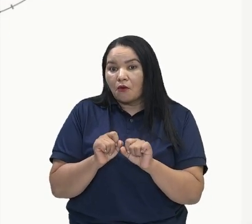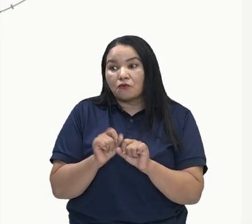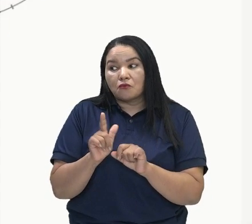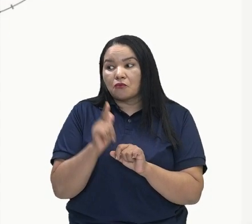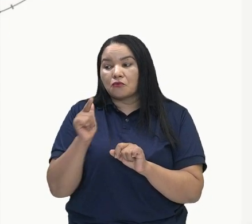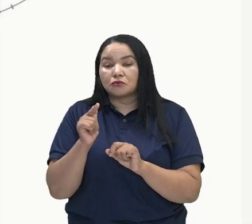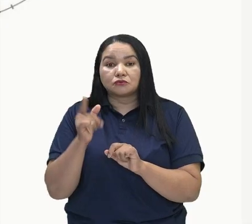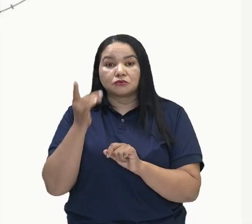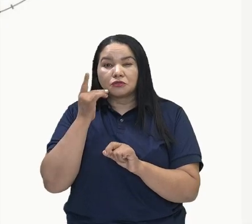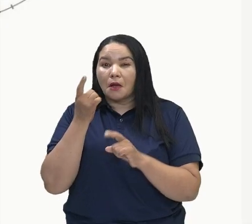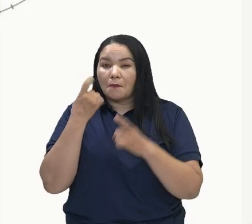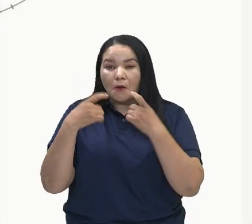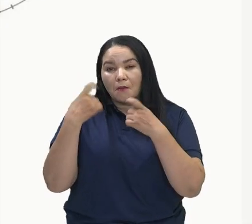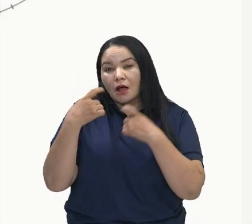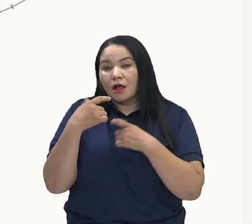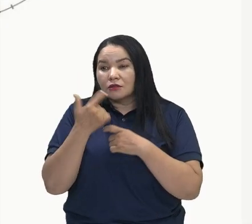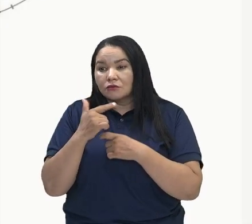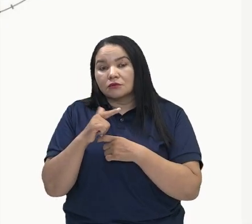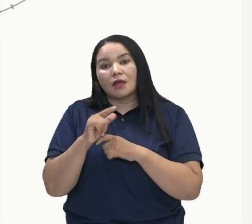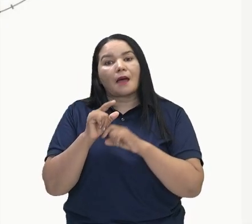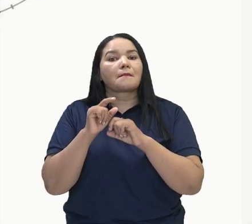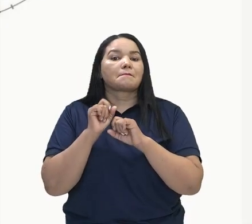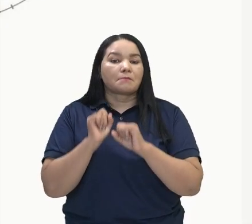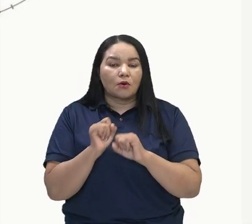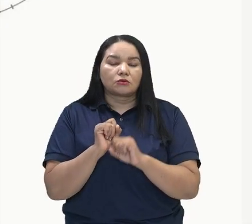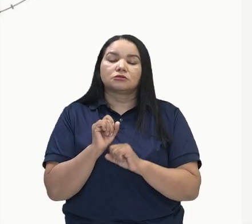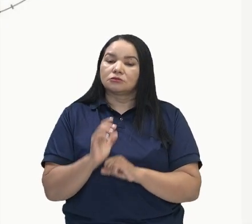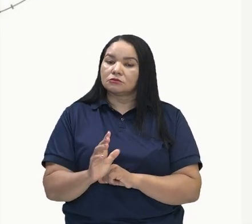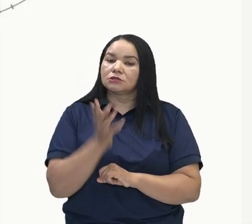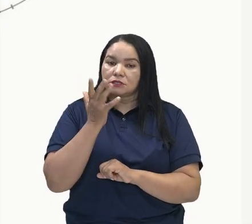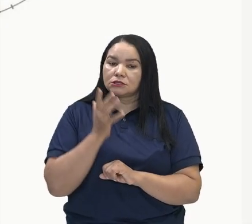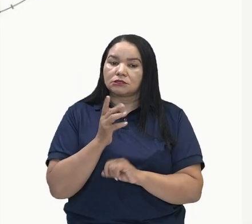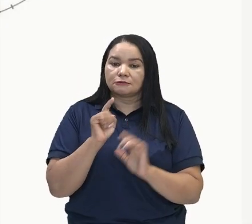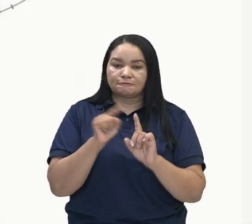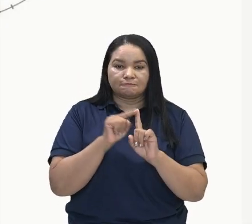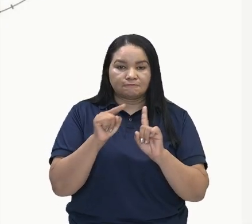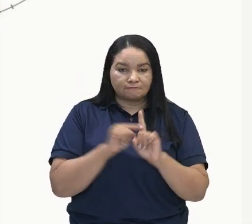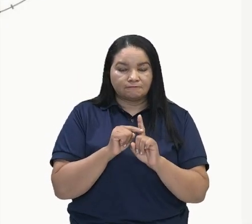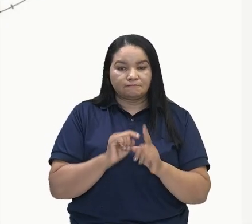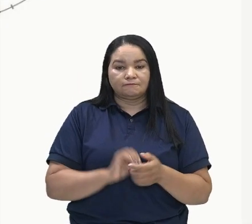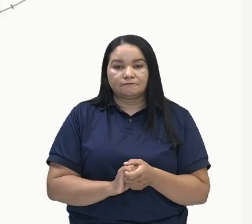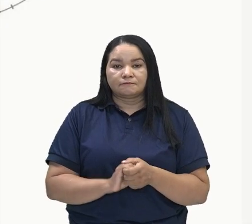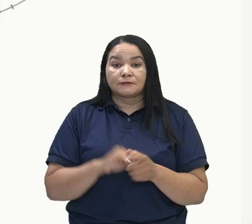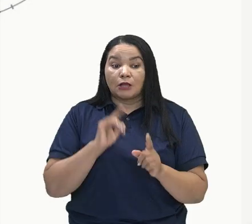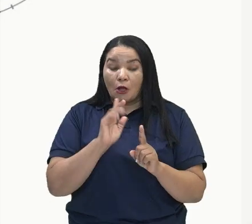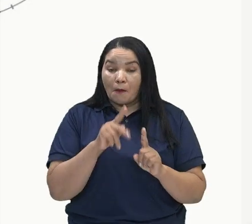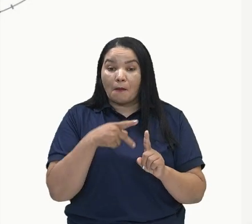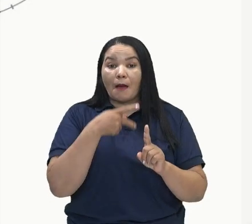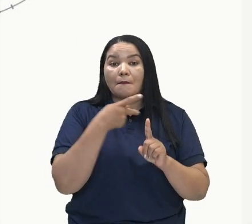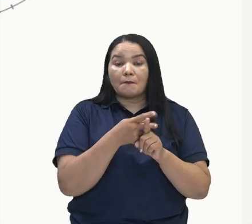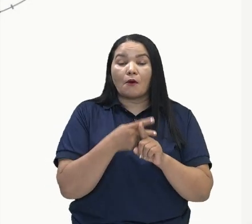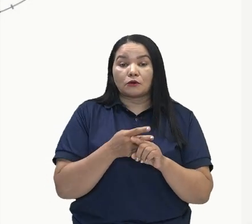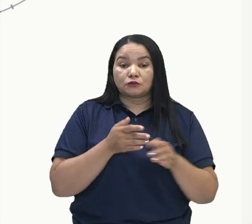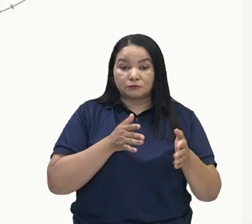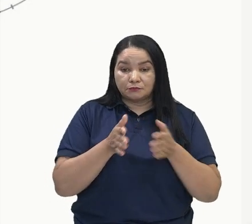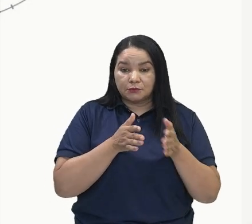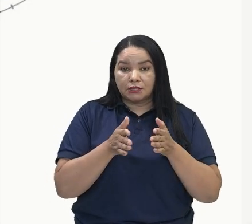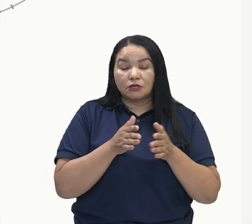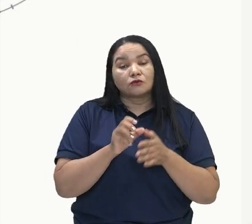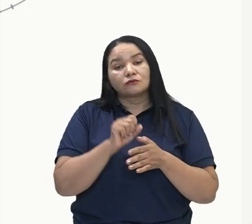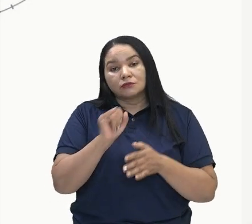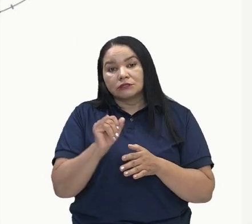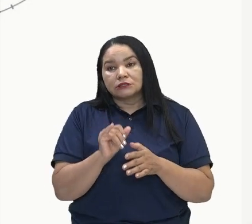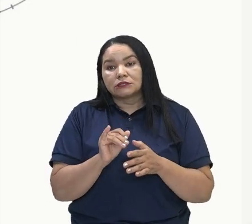outros dias e isso, né, é um método falho, certo? Após, então, o período da ovulação, se não